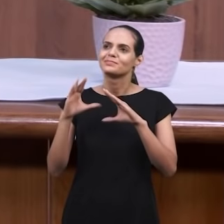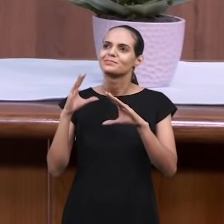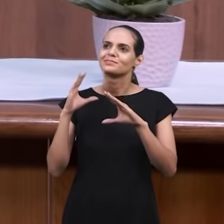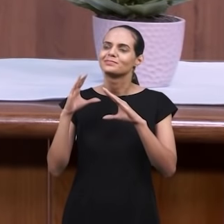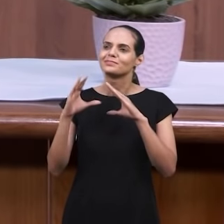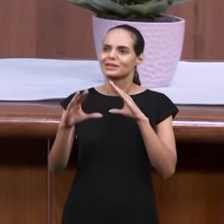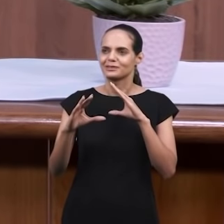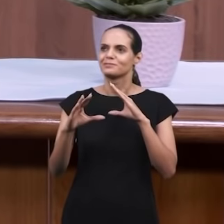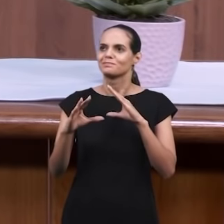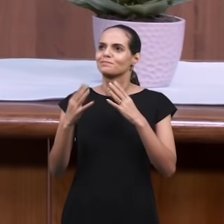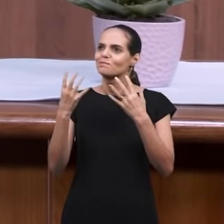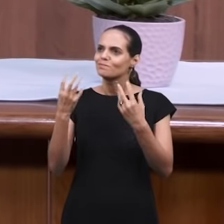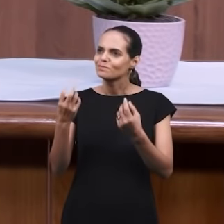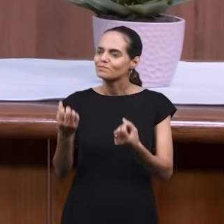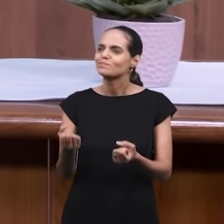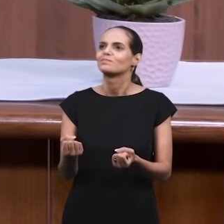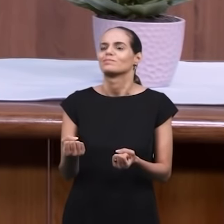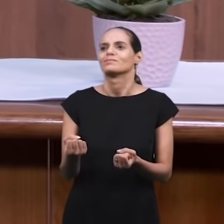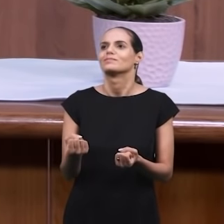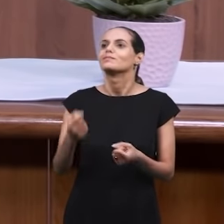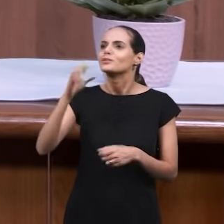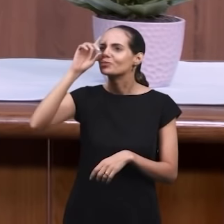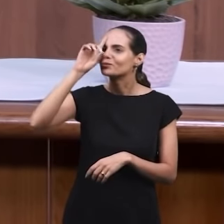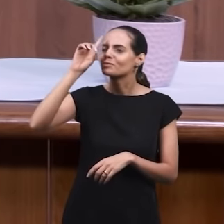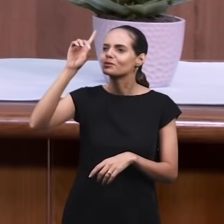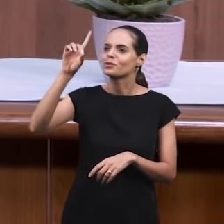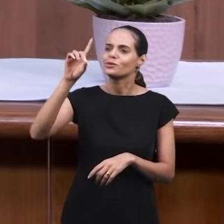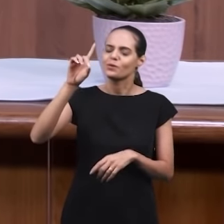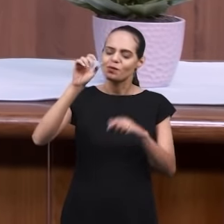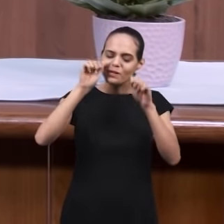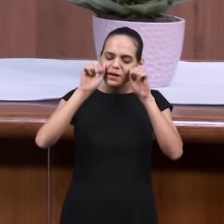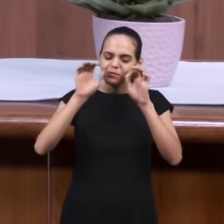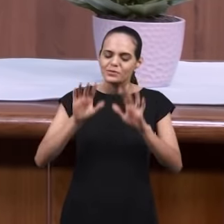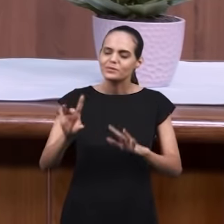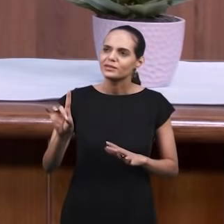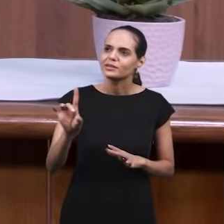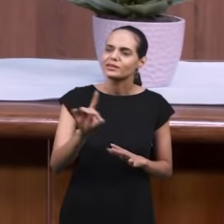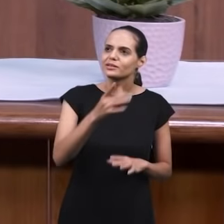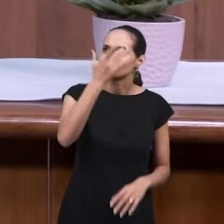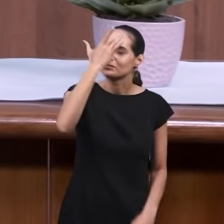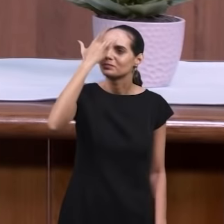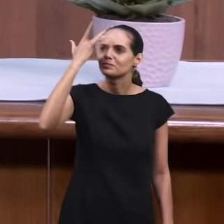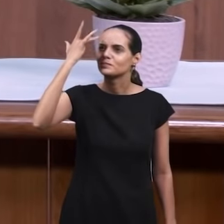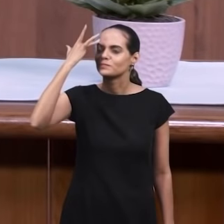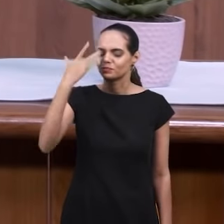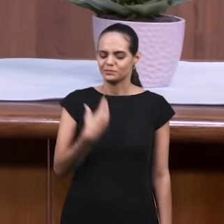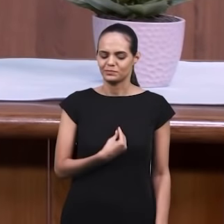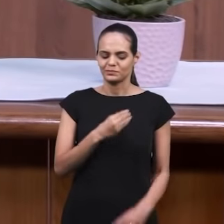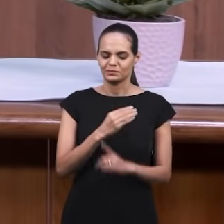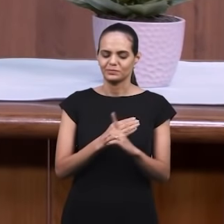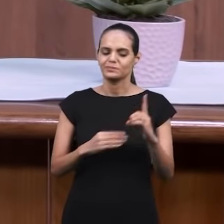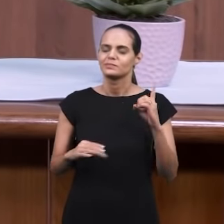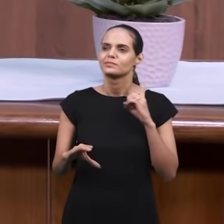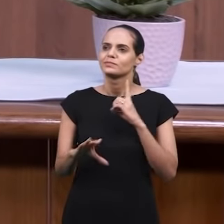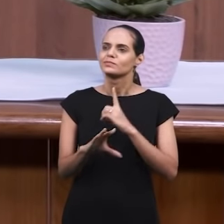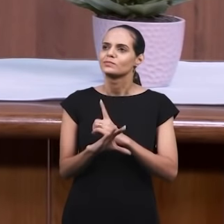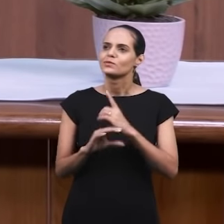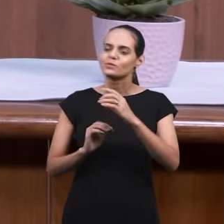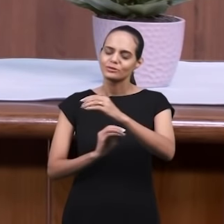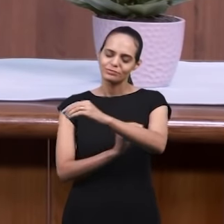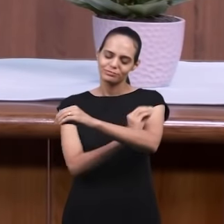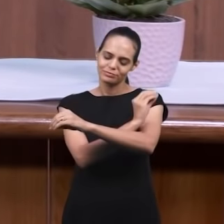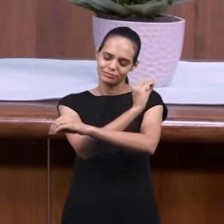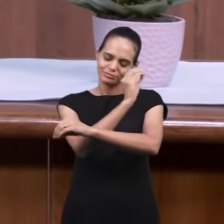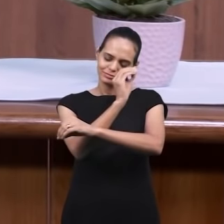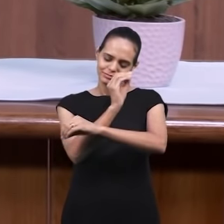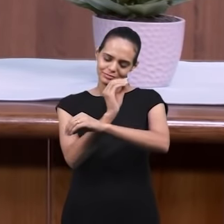graça. Senhor, e que Tu estejas abençoando cada pessoa que participou desse culto, dando, Senhor, um final de tarde, uma